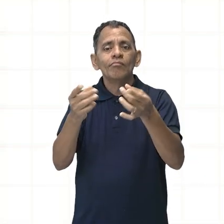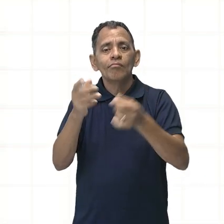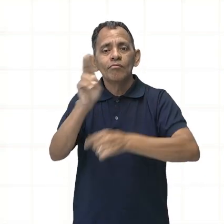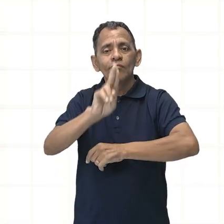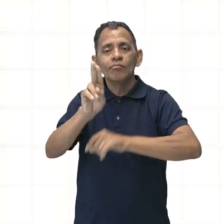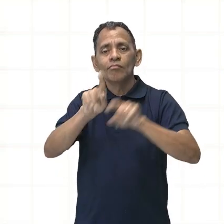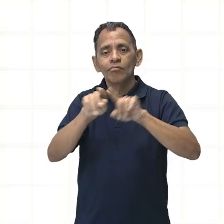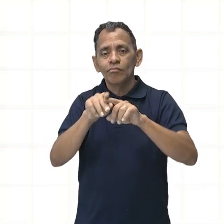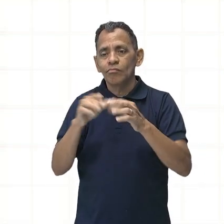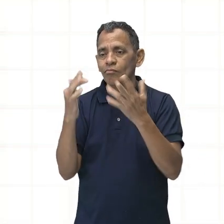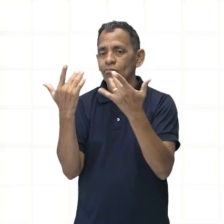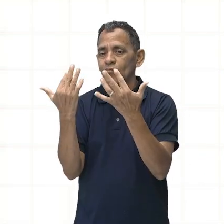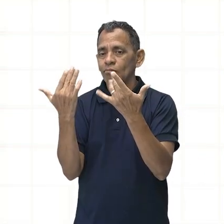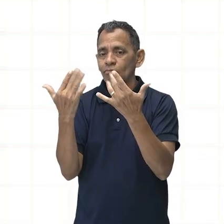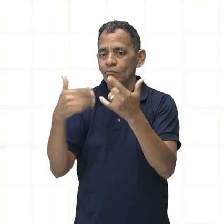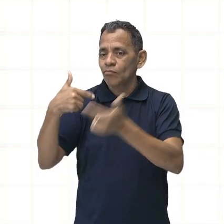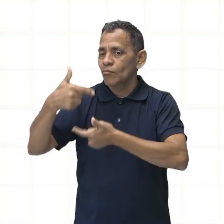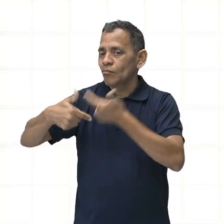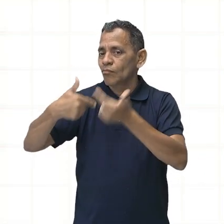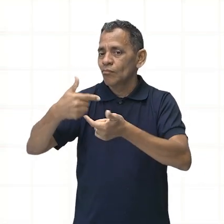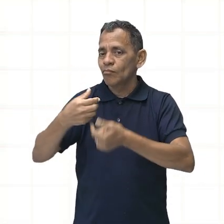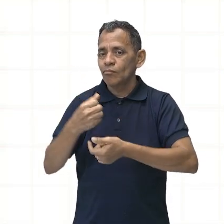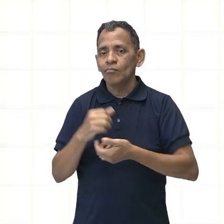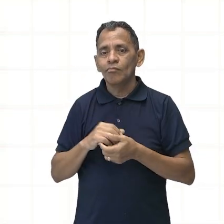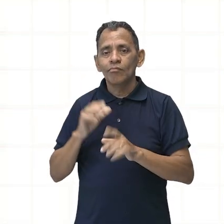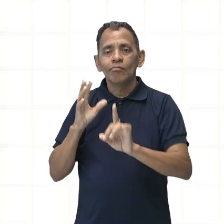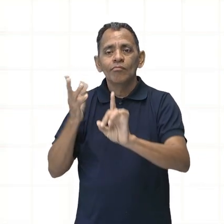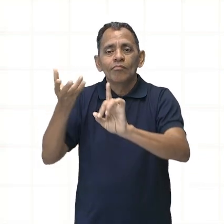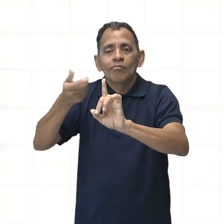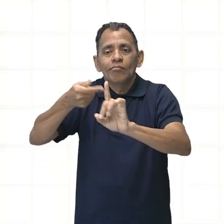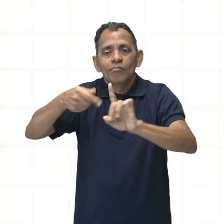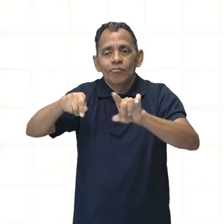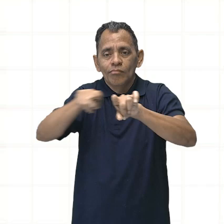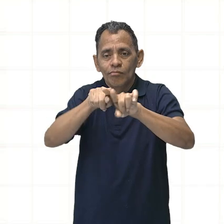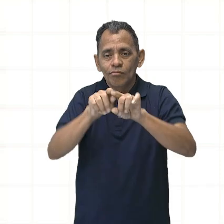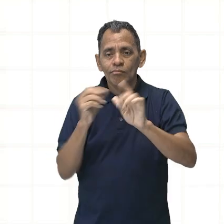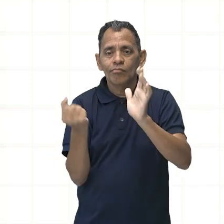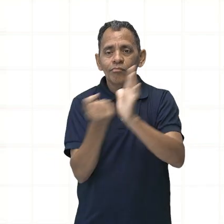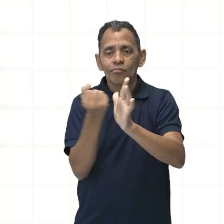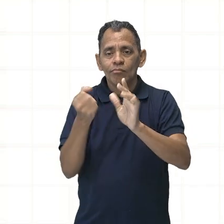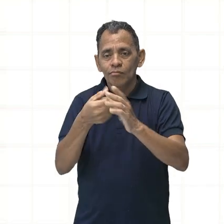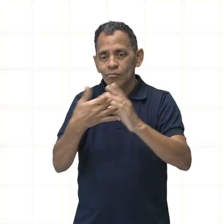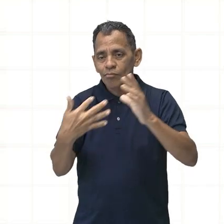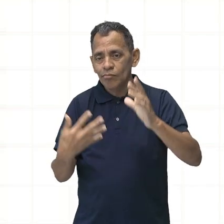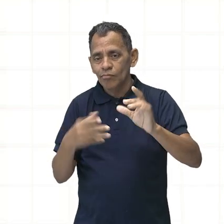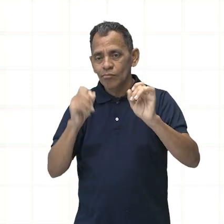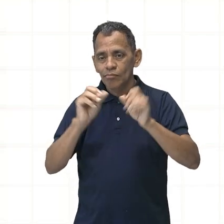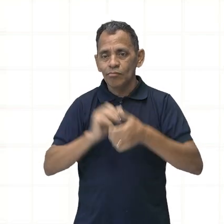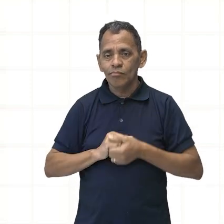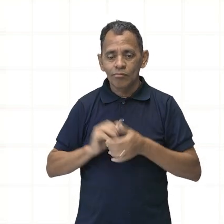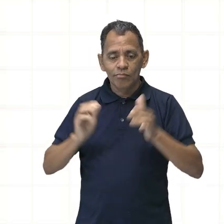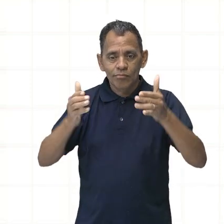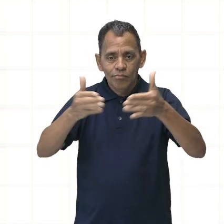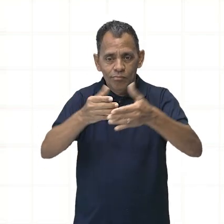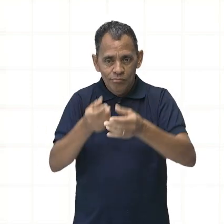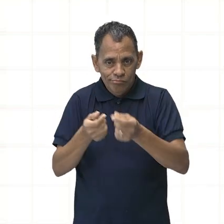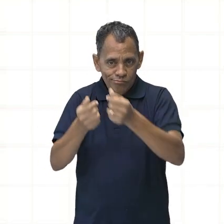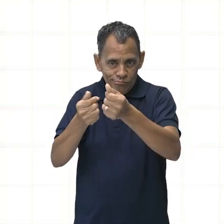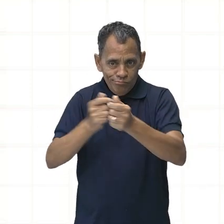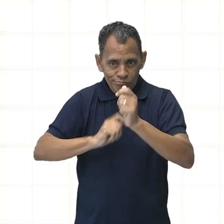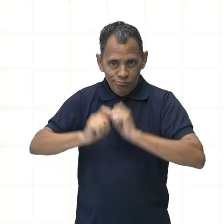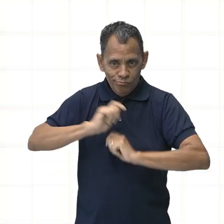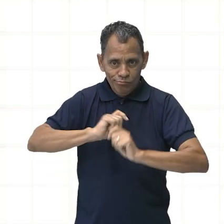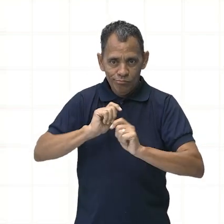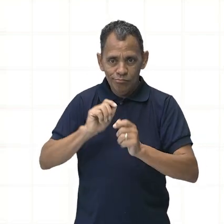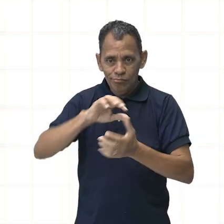e mão de obra qualificada, né? O que marca ali e caracteriza essas cidades como centros financeiros da